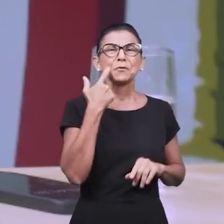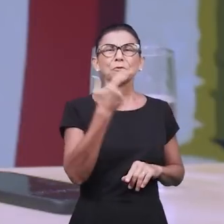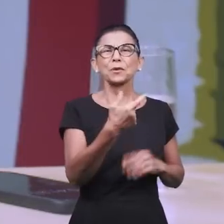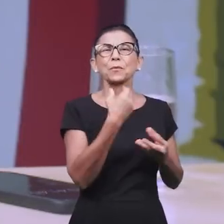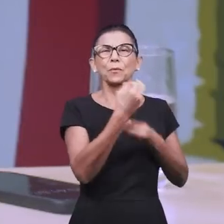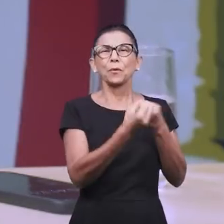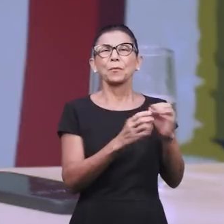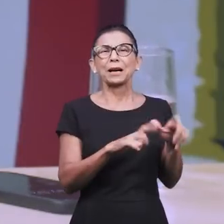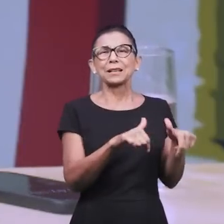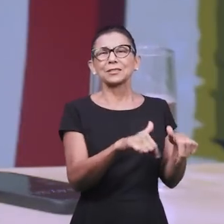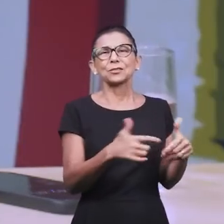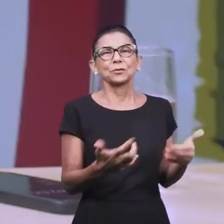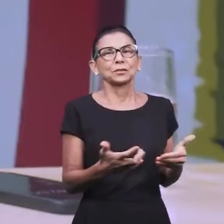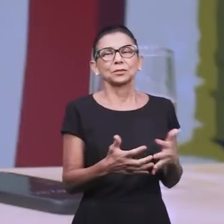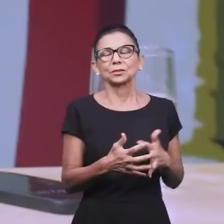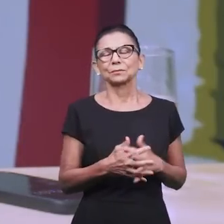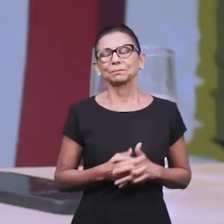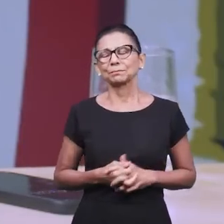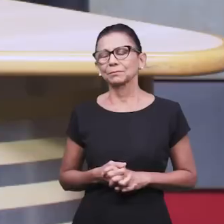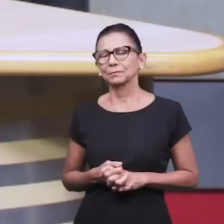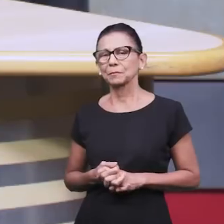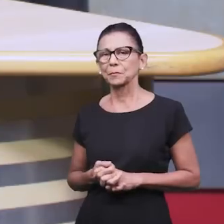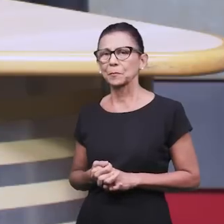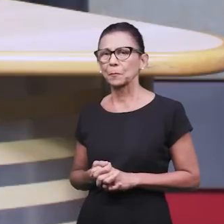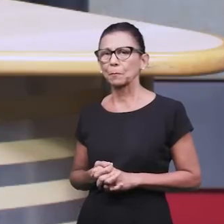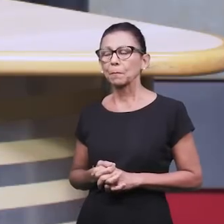vive hoje? Sim.